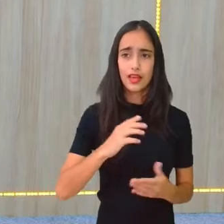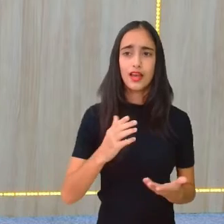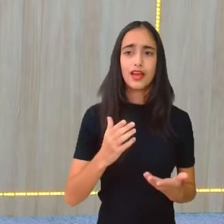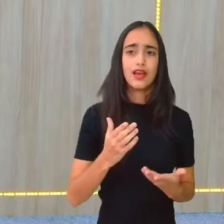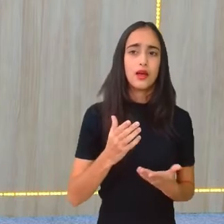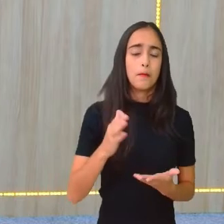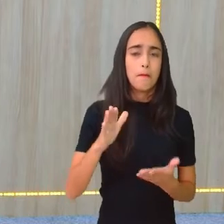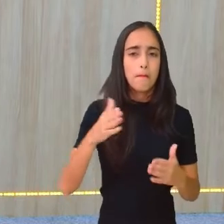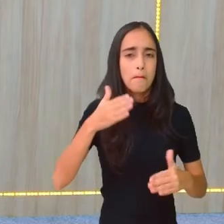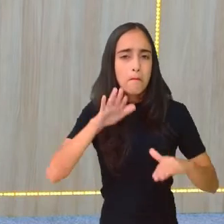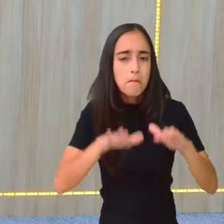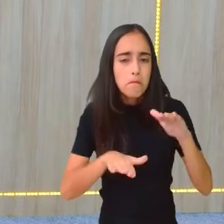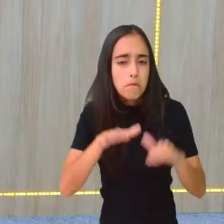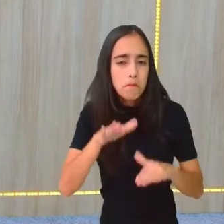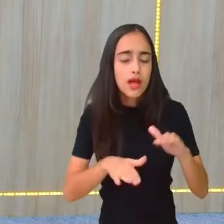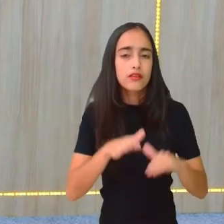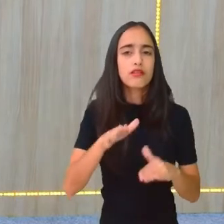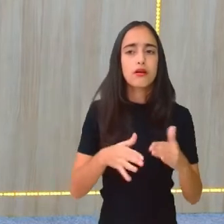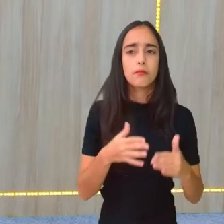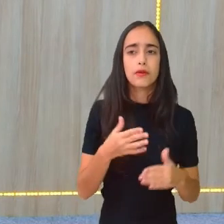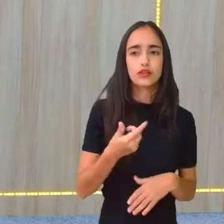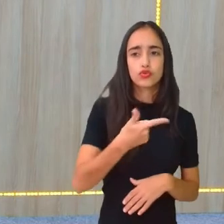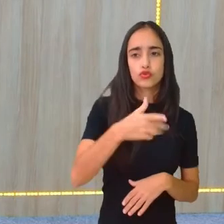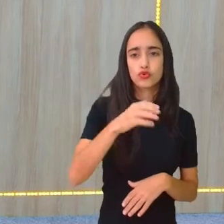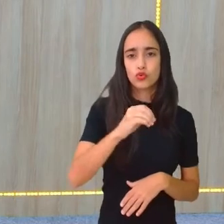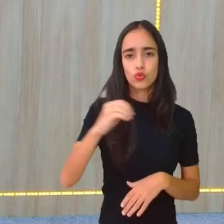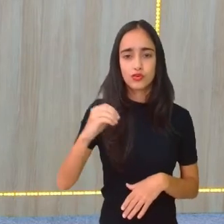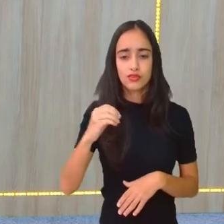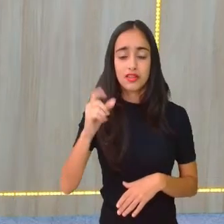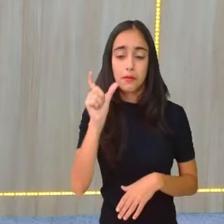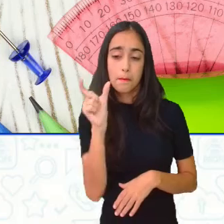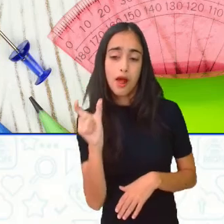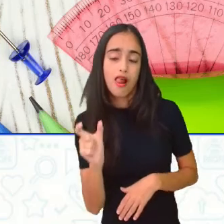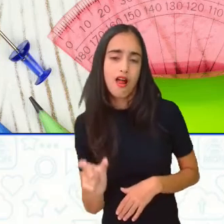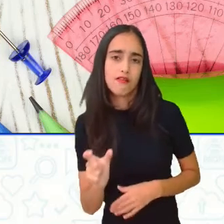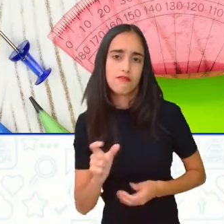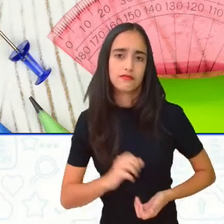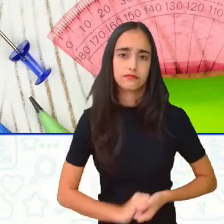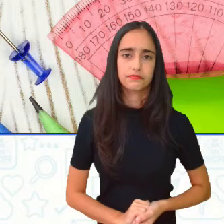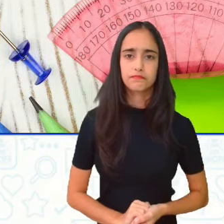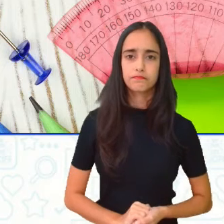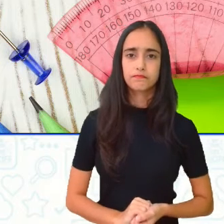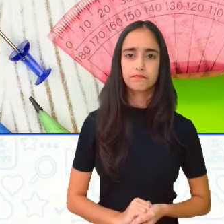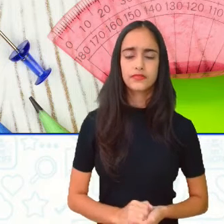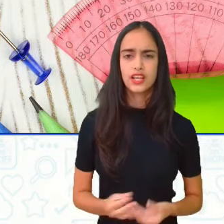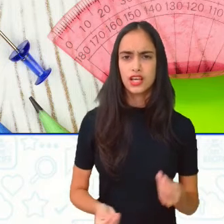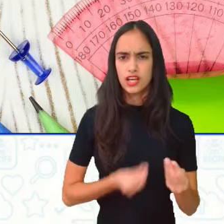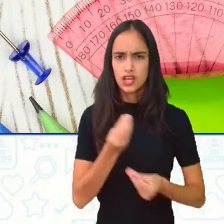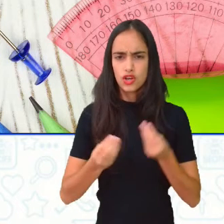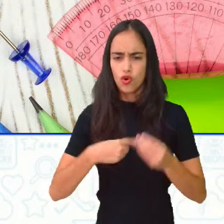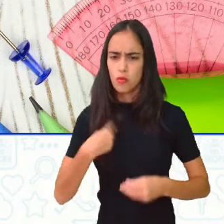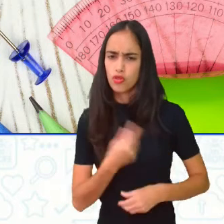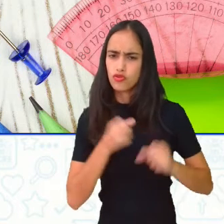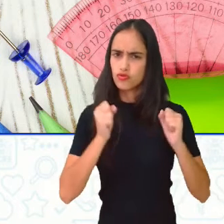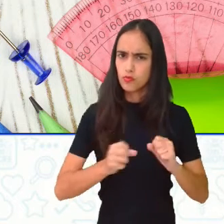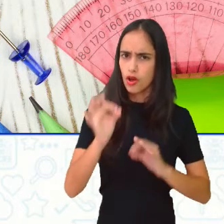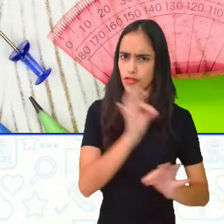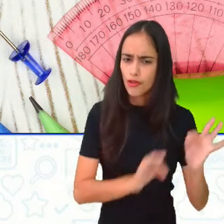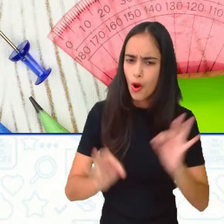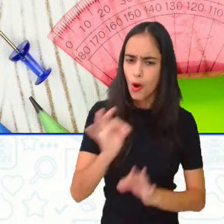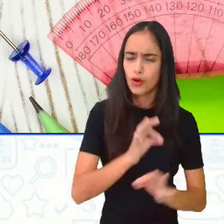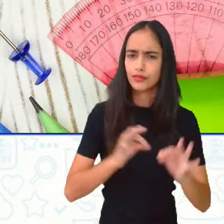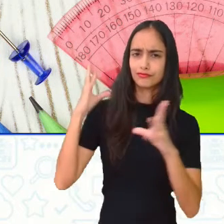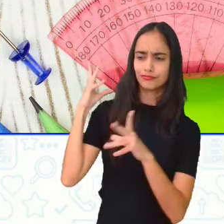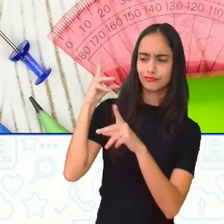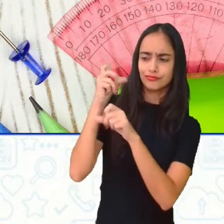no artigo da Gabriela. E como podemos organizar um resumo? Quais são